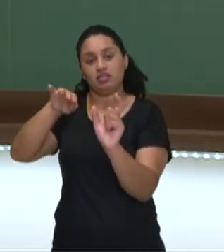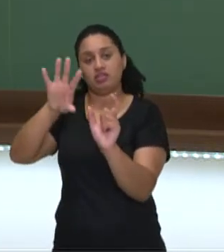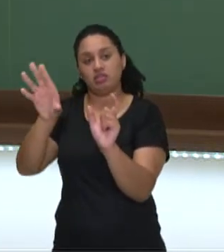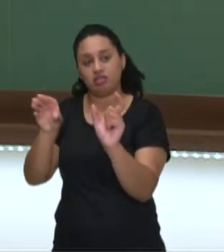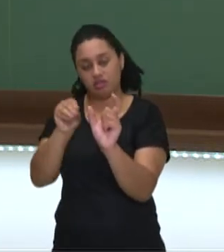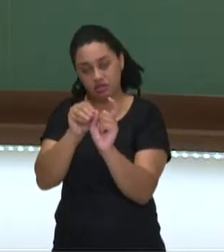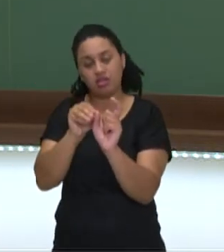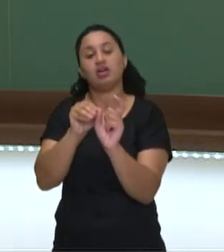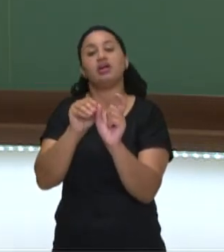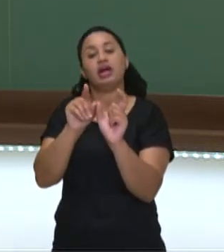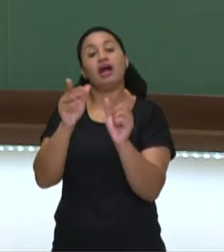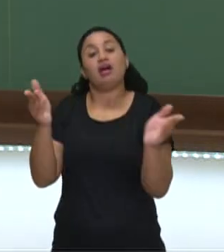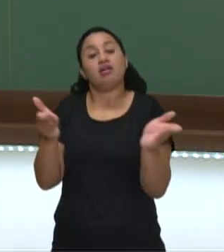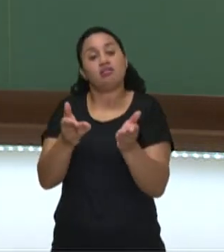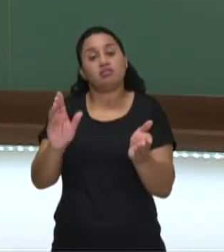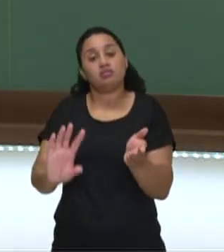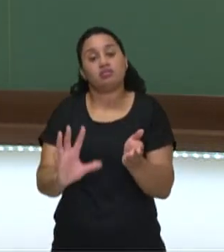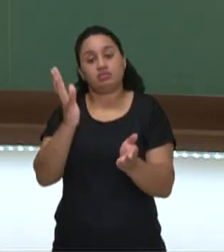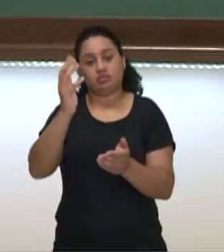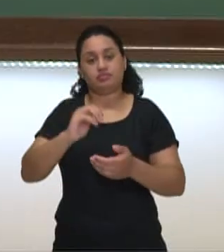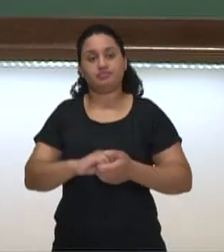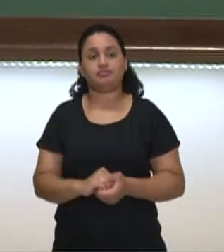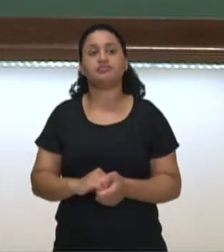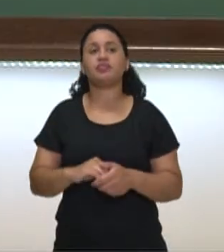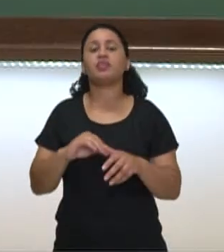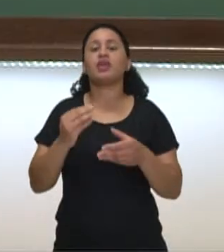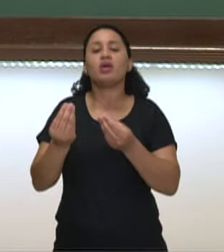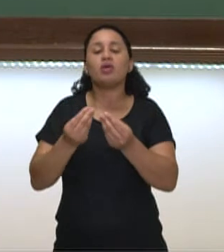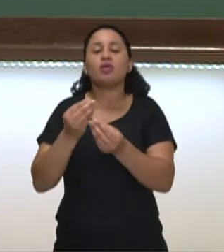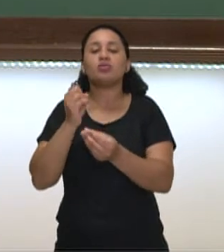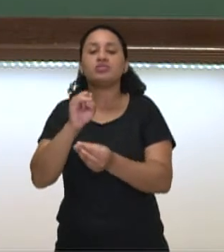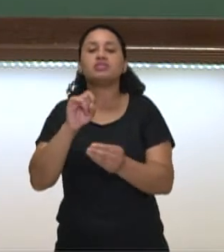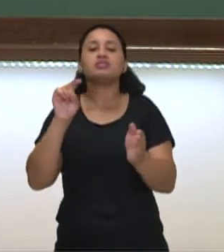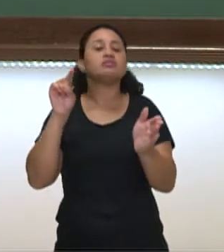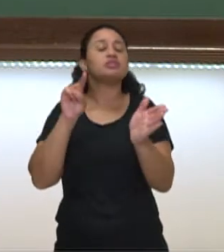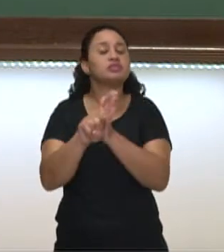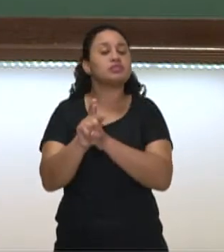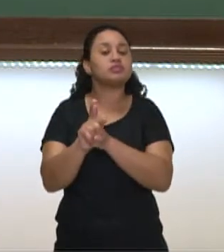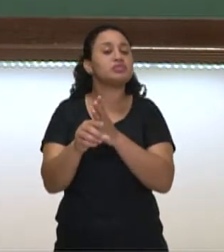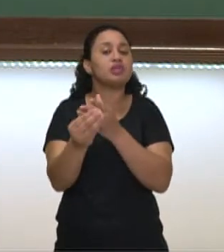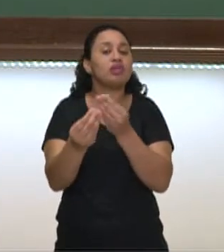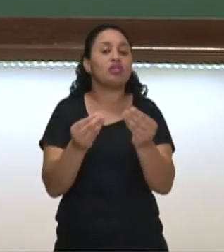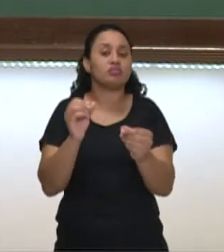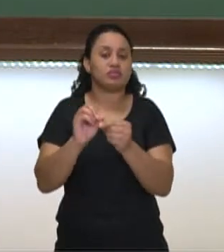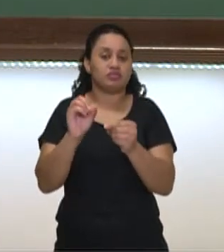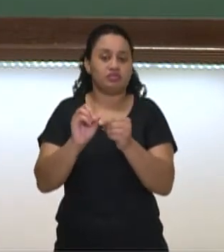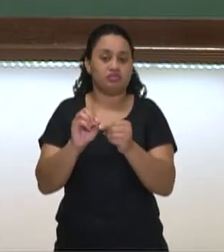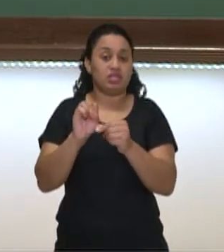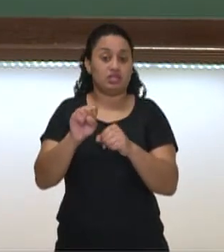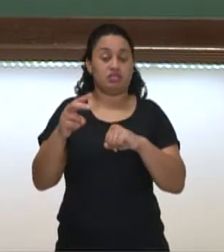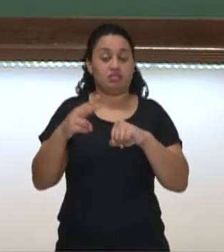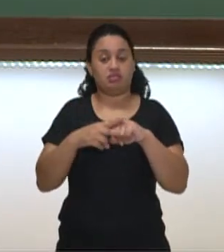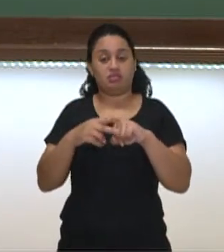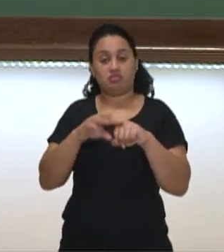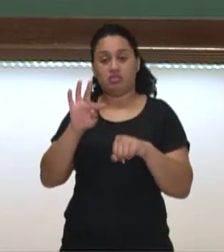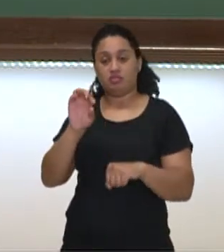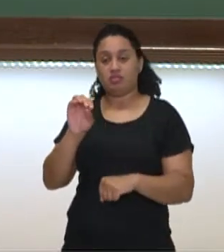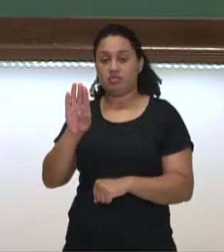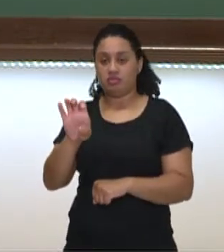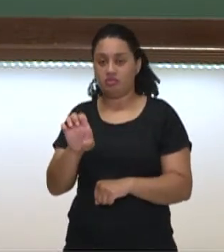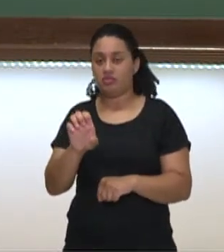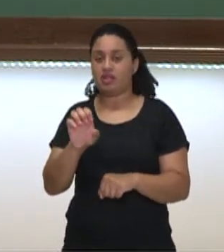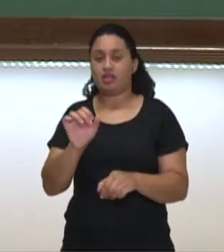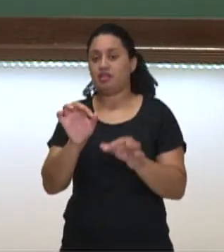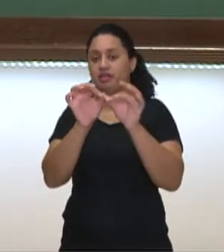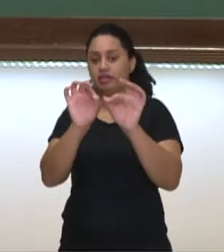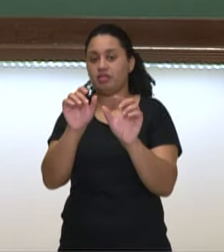formo pergunta? Gente, sempre quando for verbo to be, na hora de formar pergunta, é muito simples. Basta você inverter a